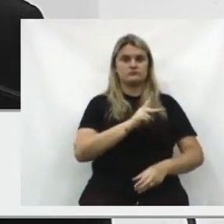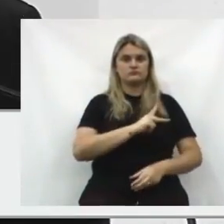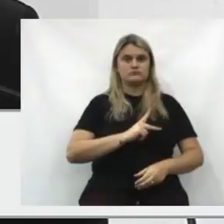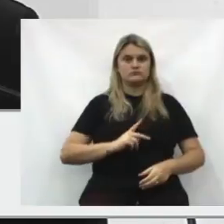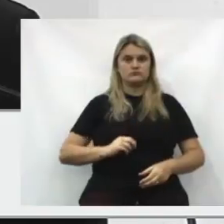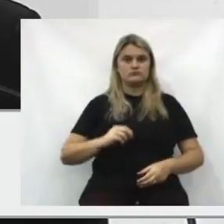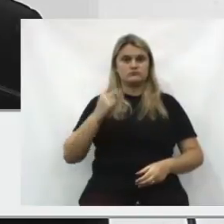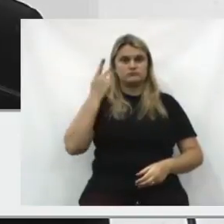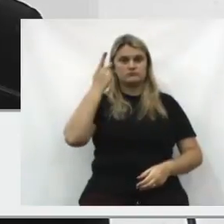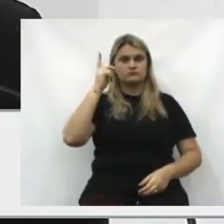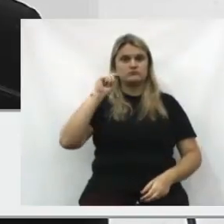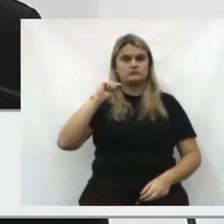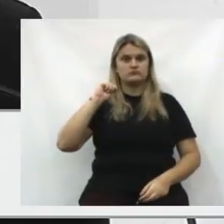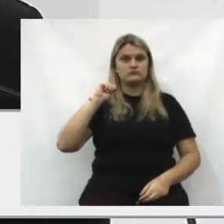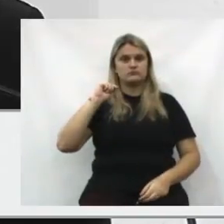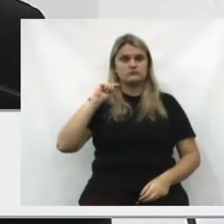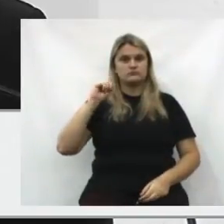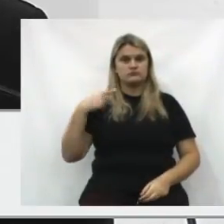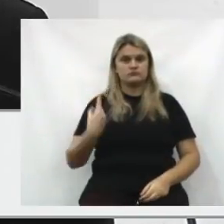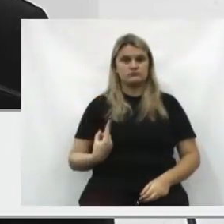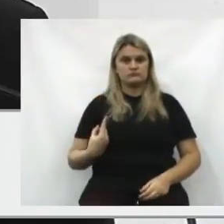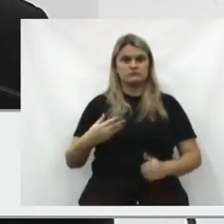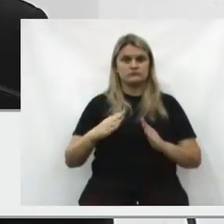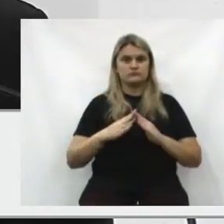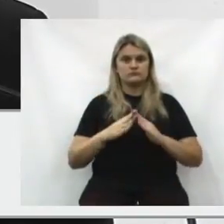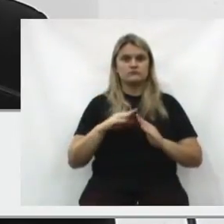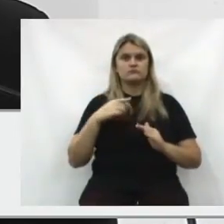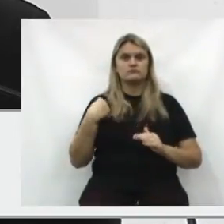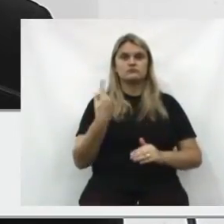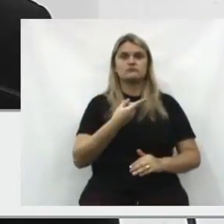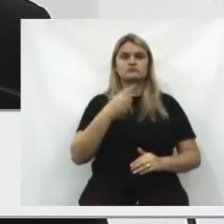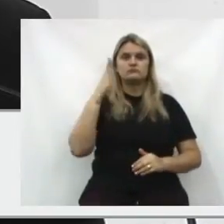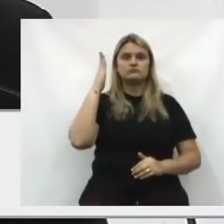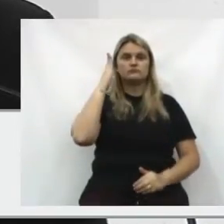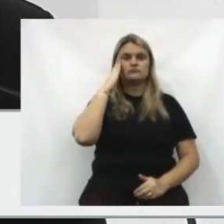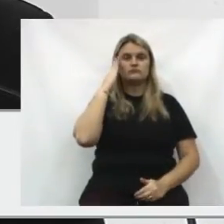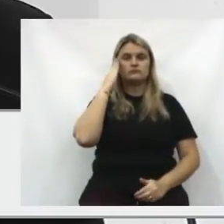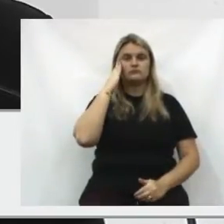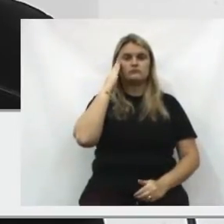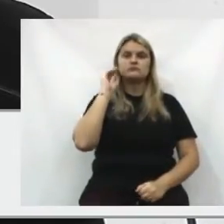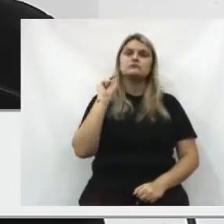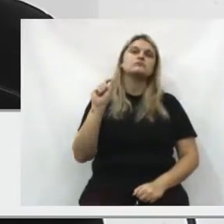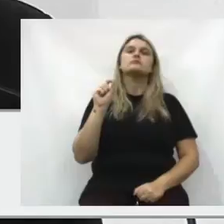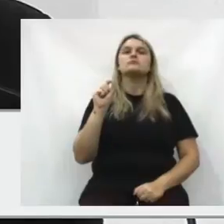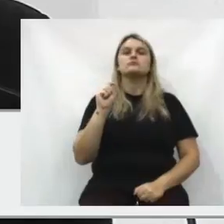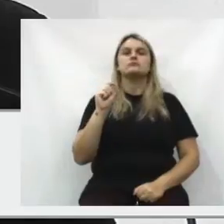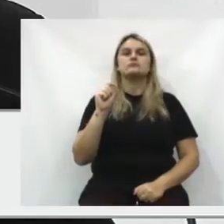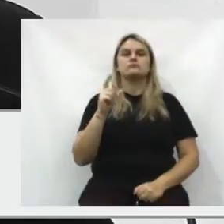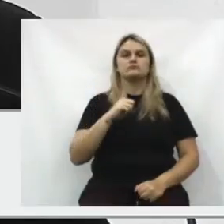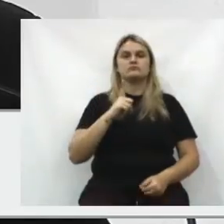um concurso público para advogado da Casa. Nós sabemos que